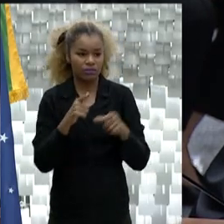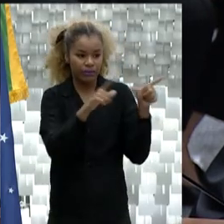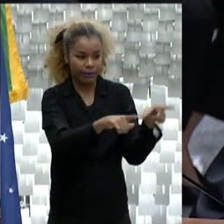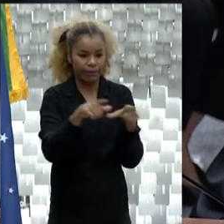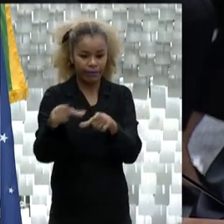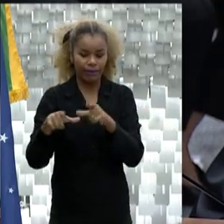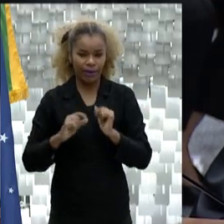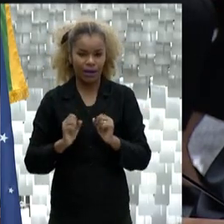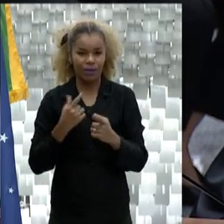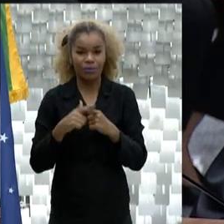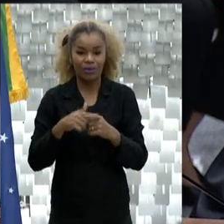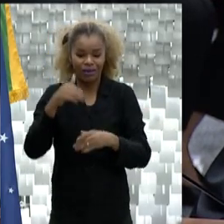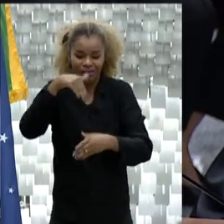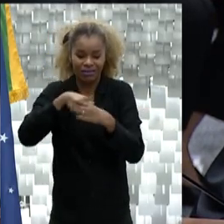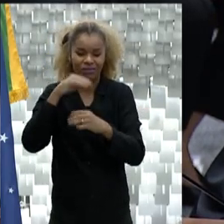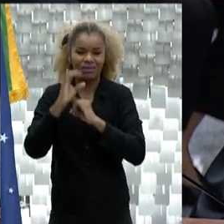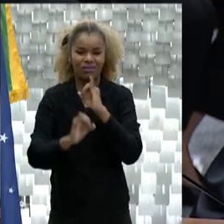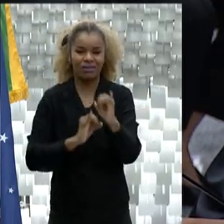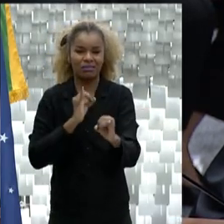territoriais.